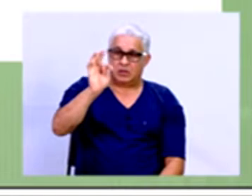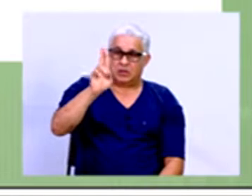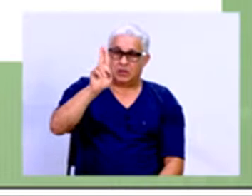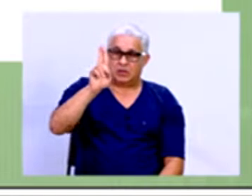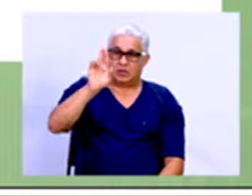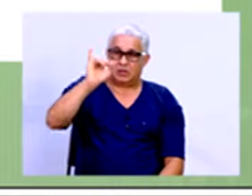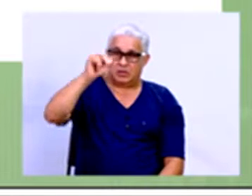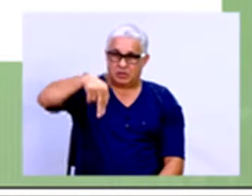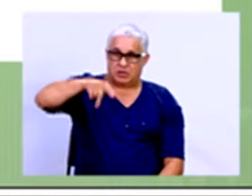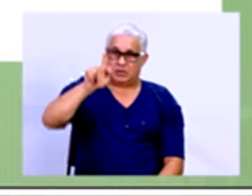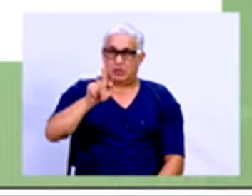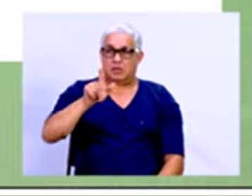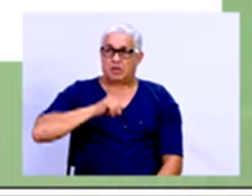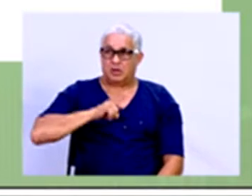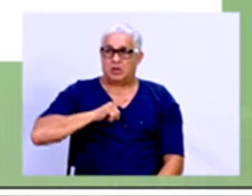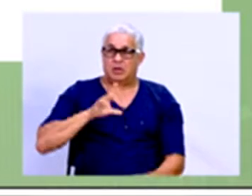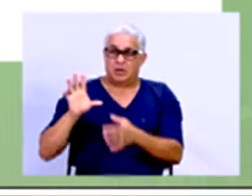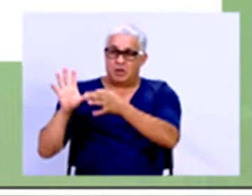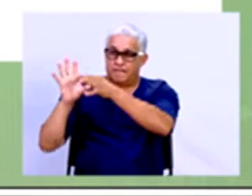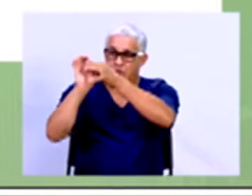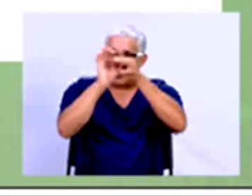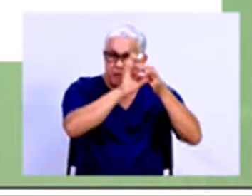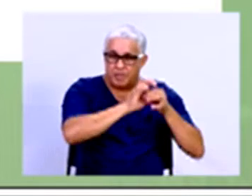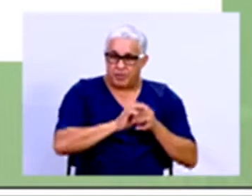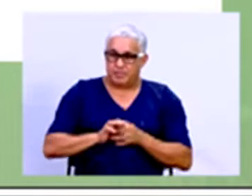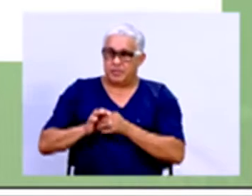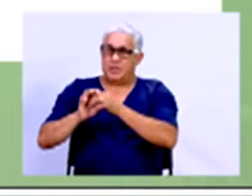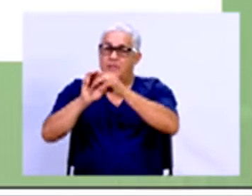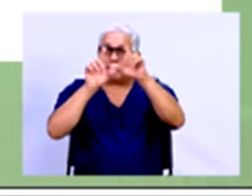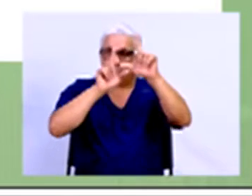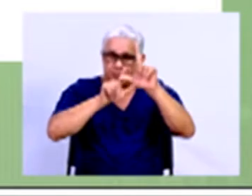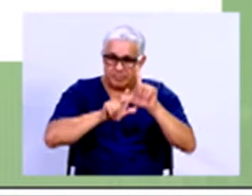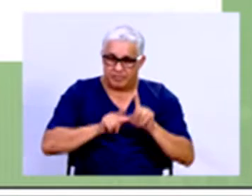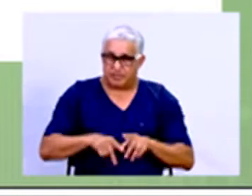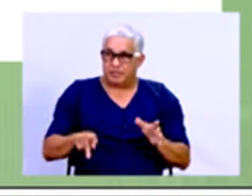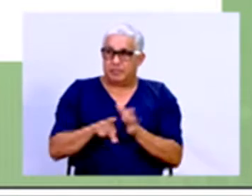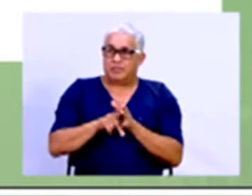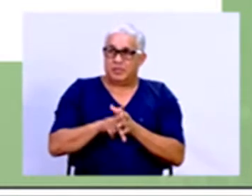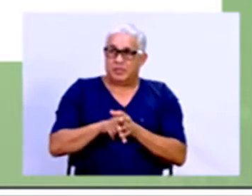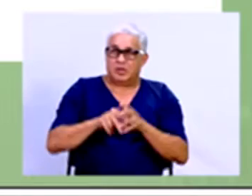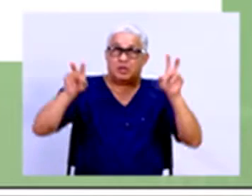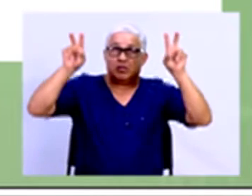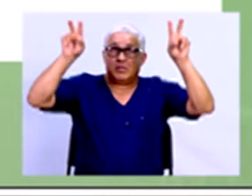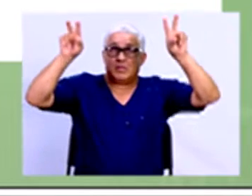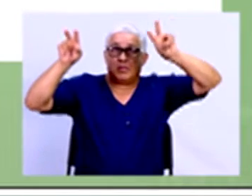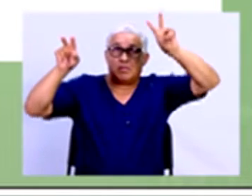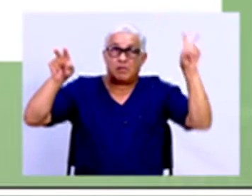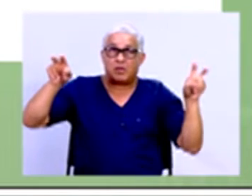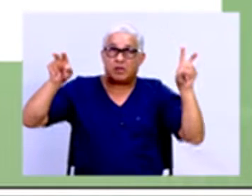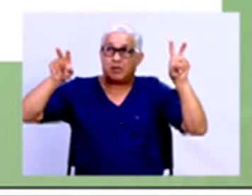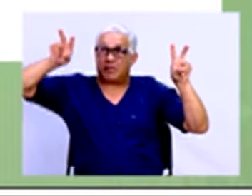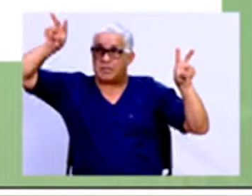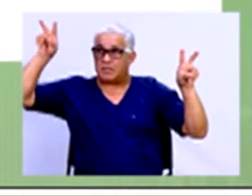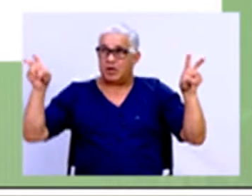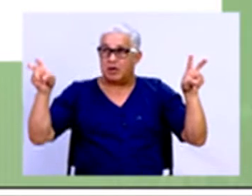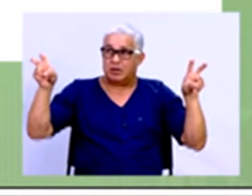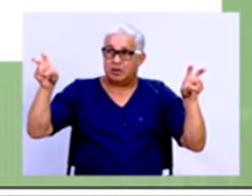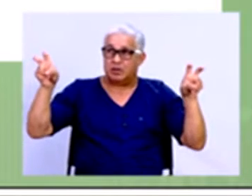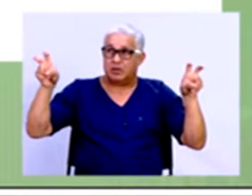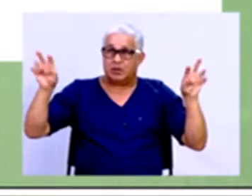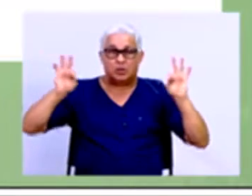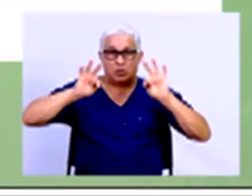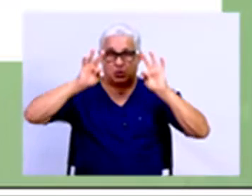na página. Observem que essa frase, que essa string está entre aspas duplas, certo? Né? Todos aqui